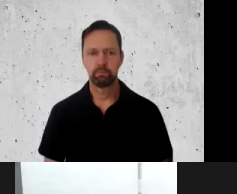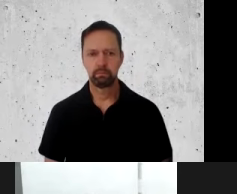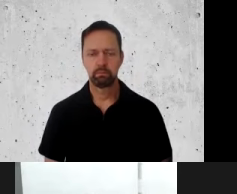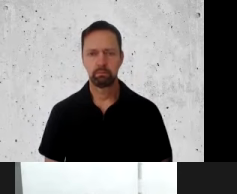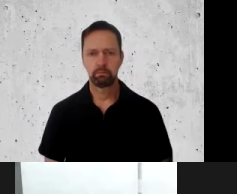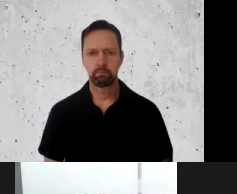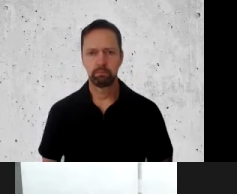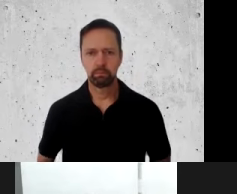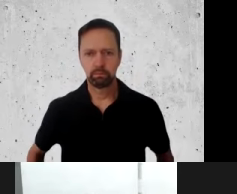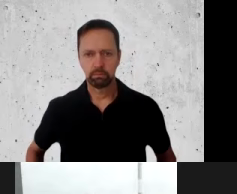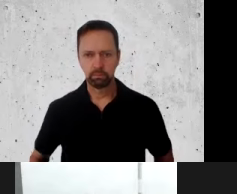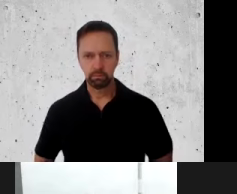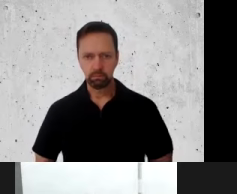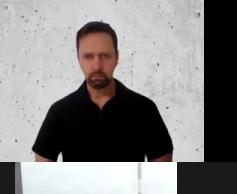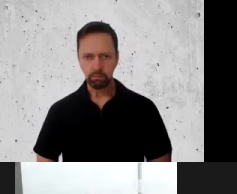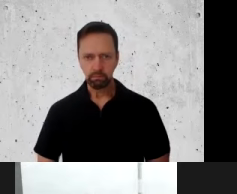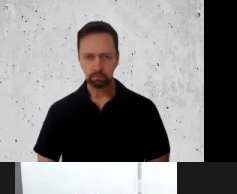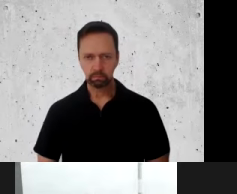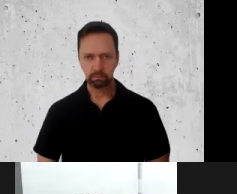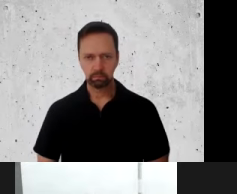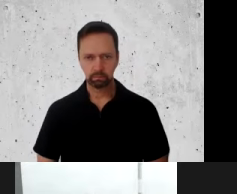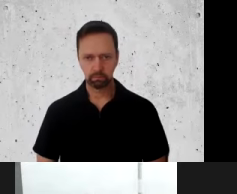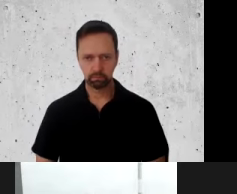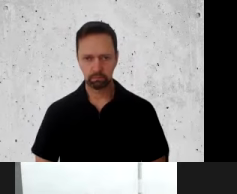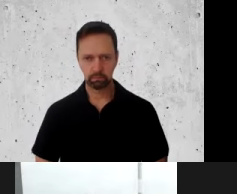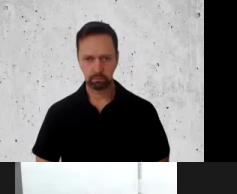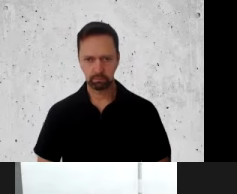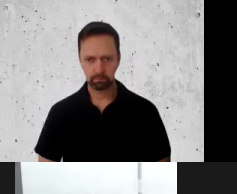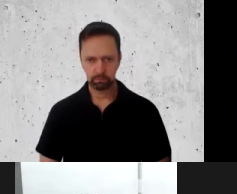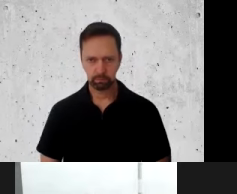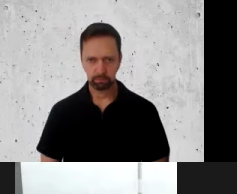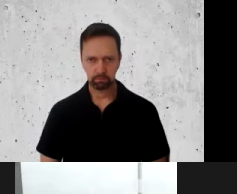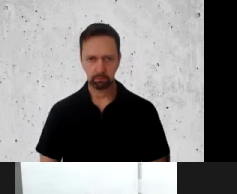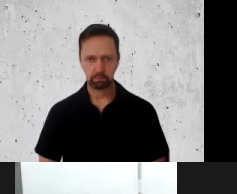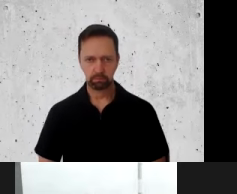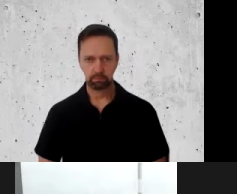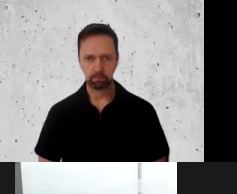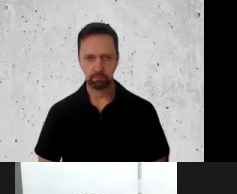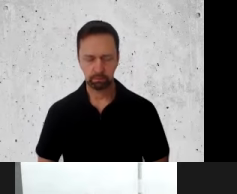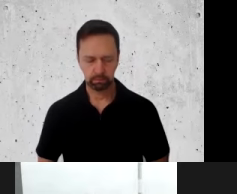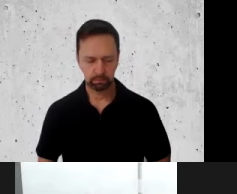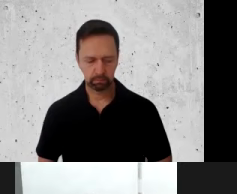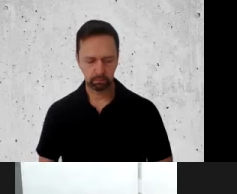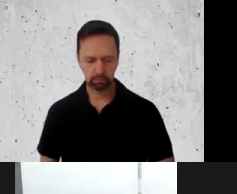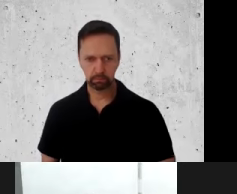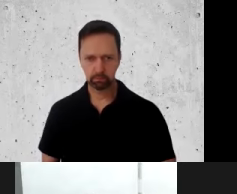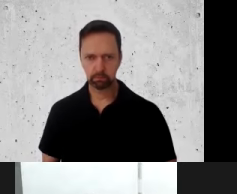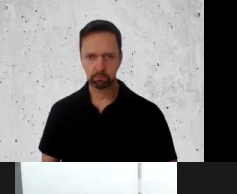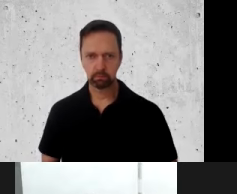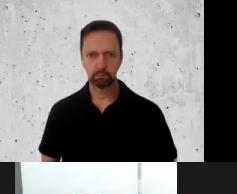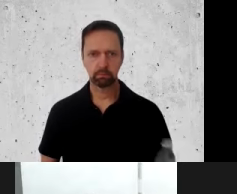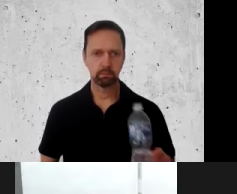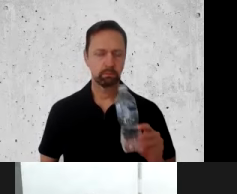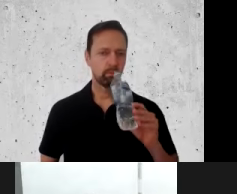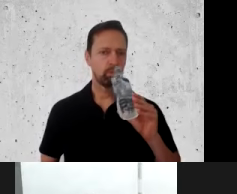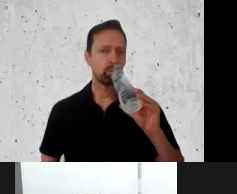alguns casos não coincide, e por isso esse fato seria tratado. Tem alguma nota de rodapé, se você se interessar, depois eu tento achar qual é o número da nota